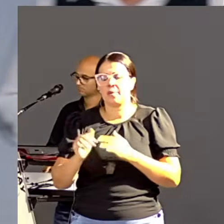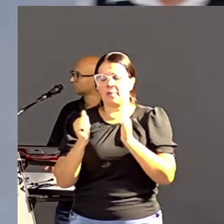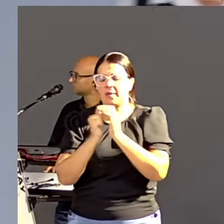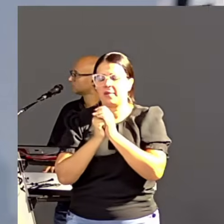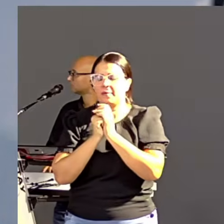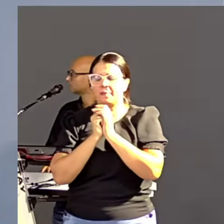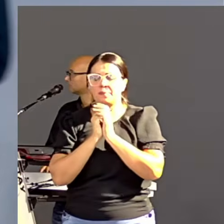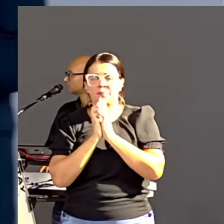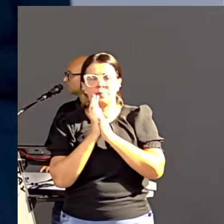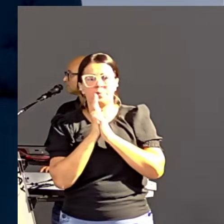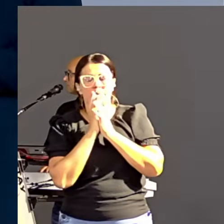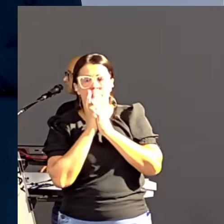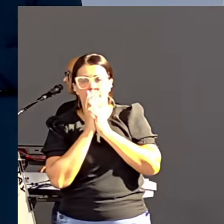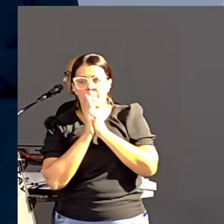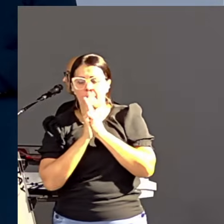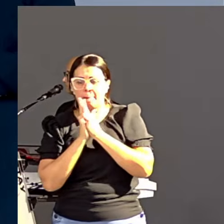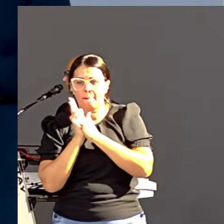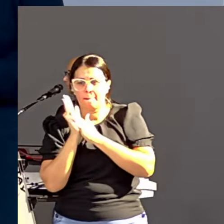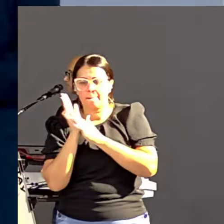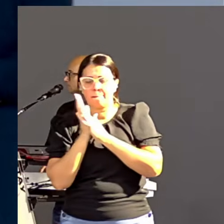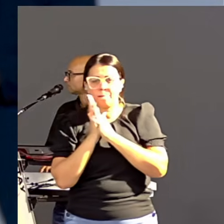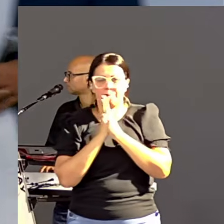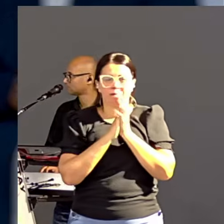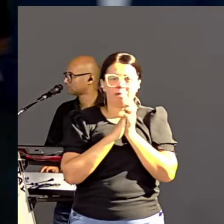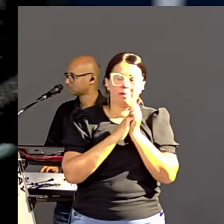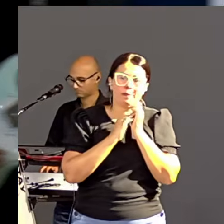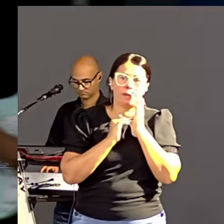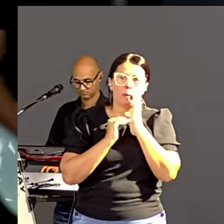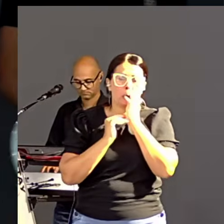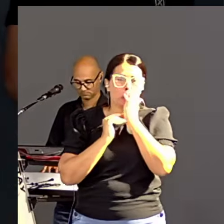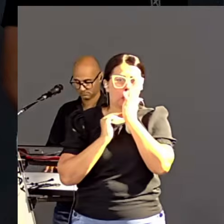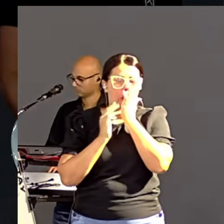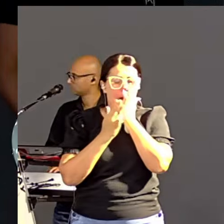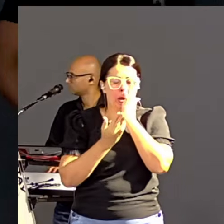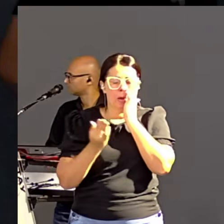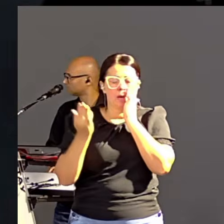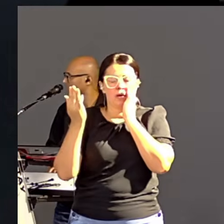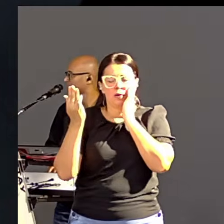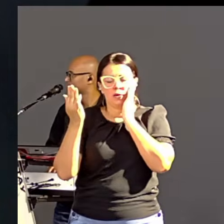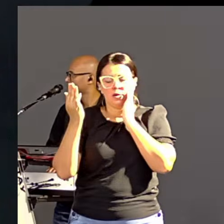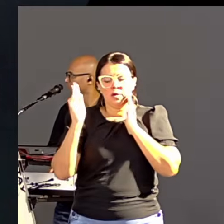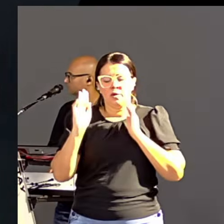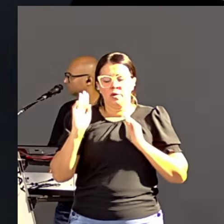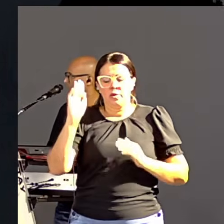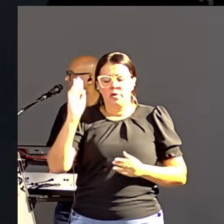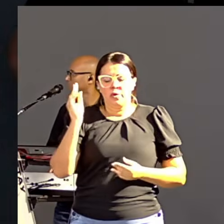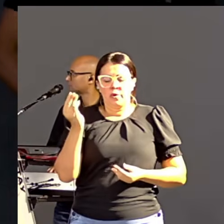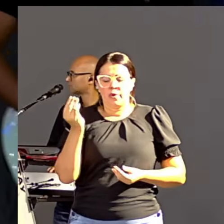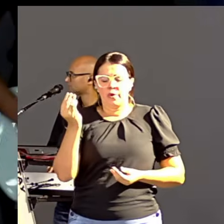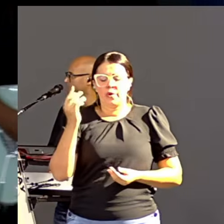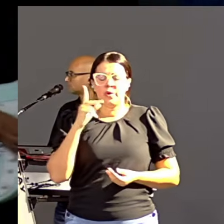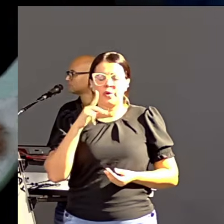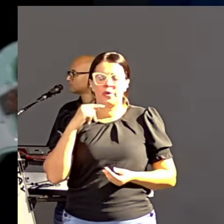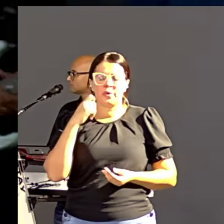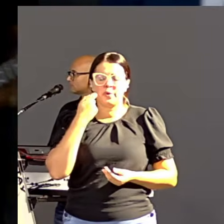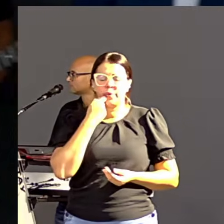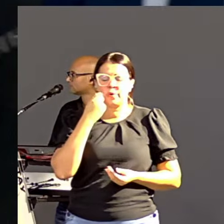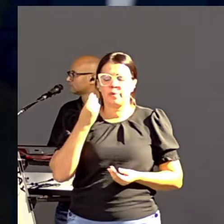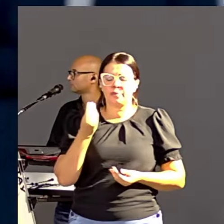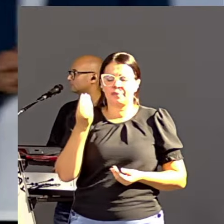Amém e amém. Segure na sua mão o corpo de Cristo,